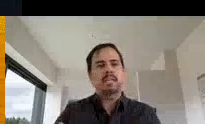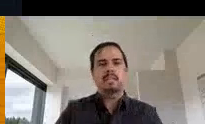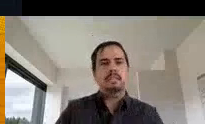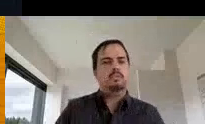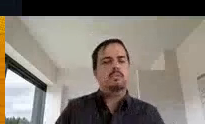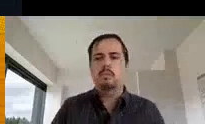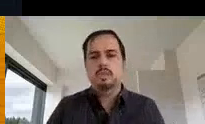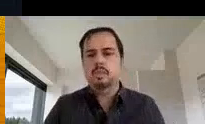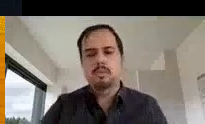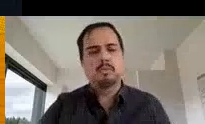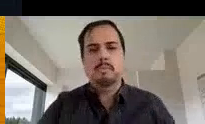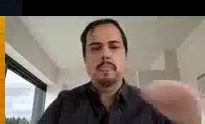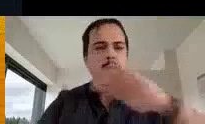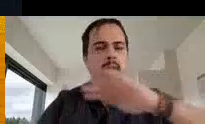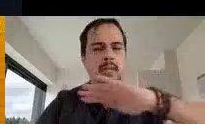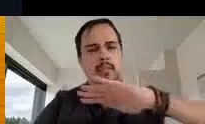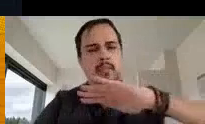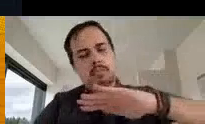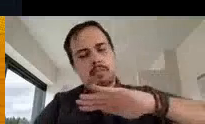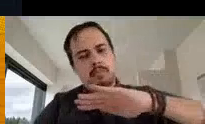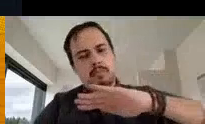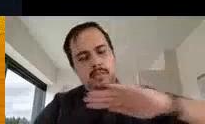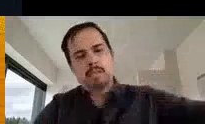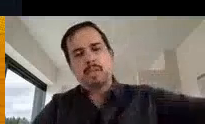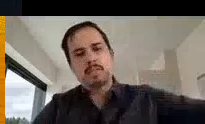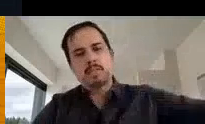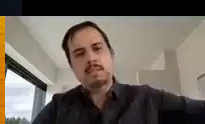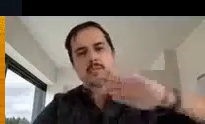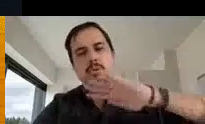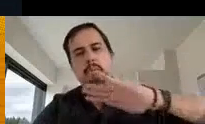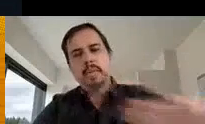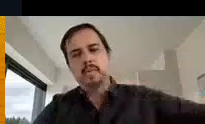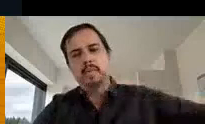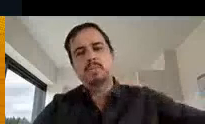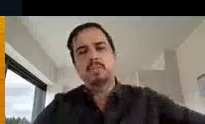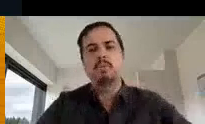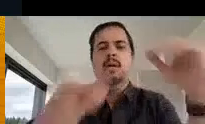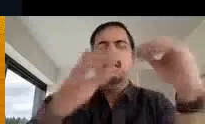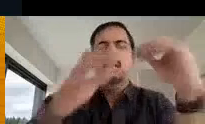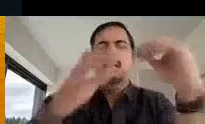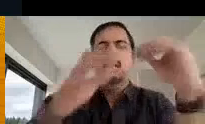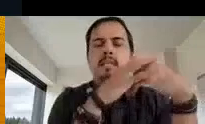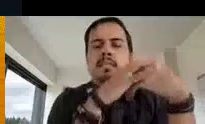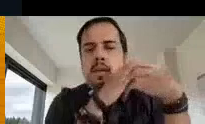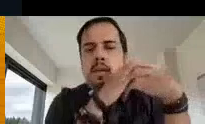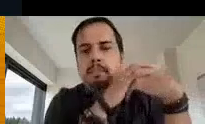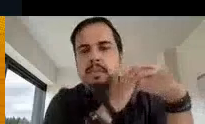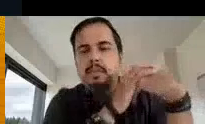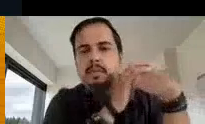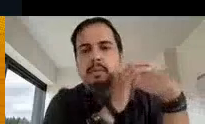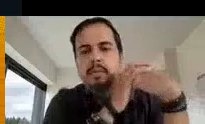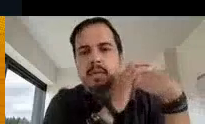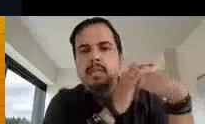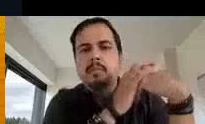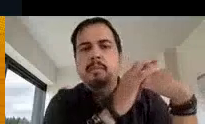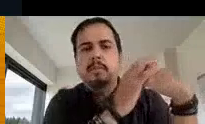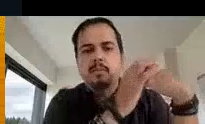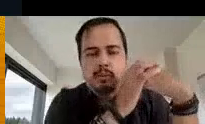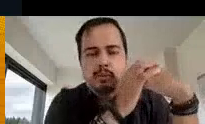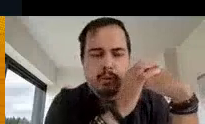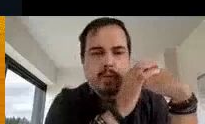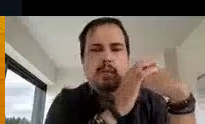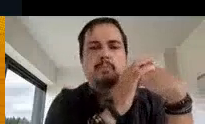a pessoa que tem essa característica do que aconteceu, sai fora. Essa pessoa, ela é prejudicial. Sempre é passível